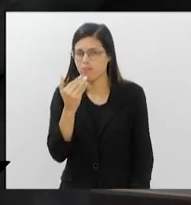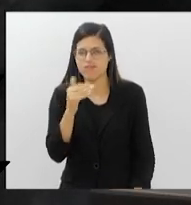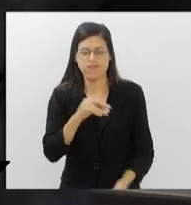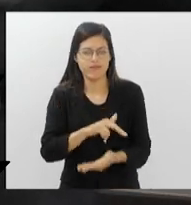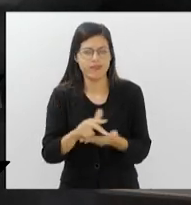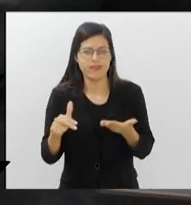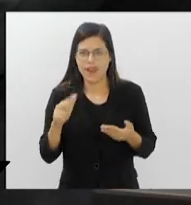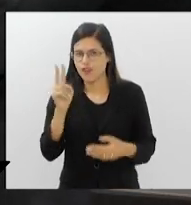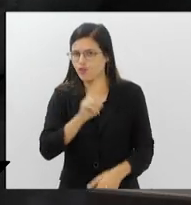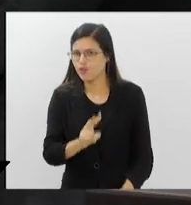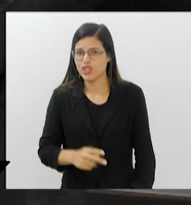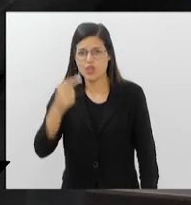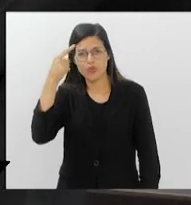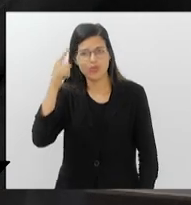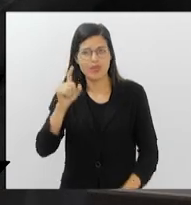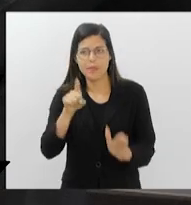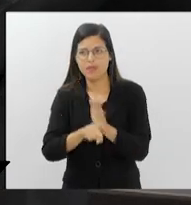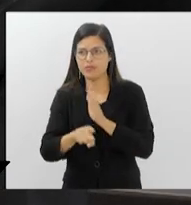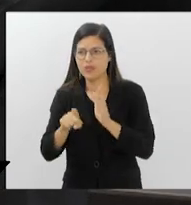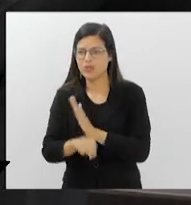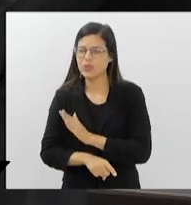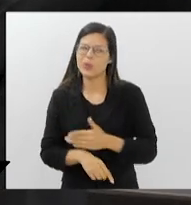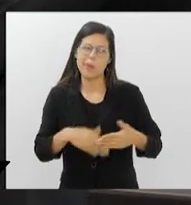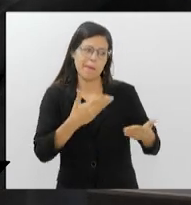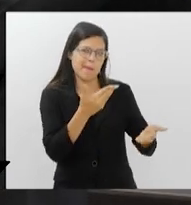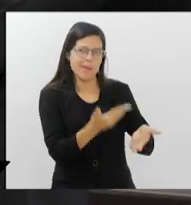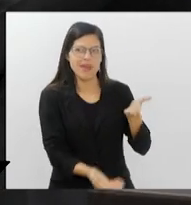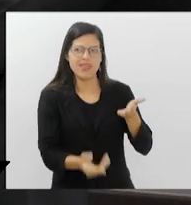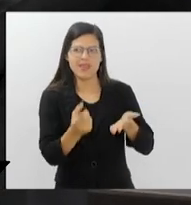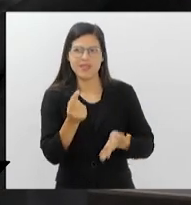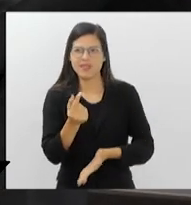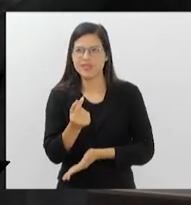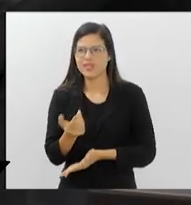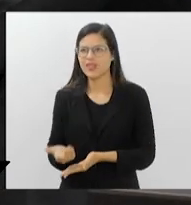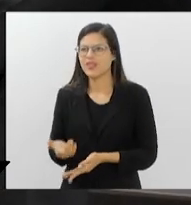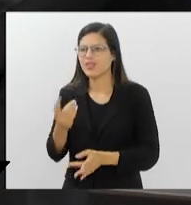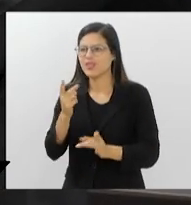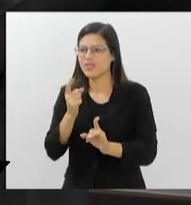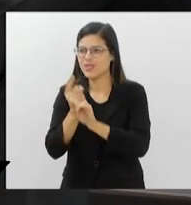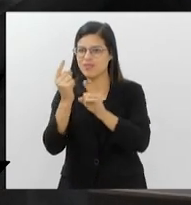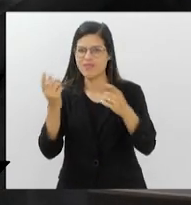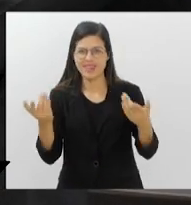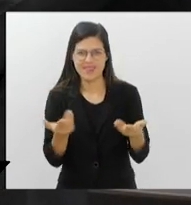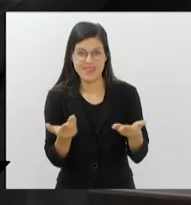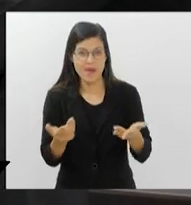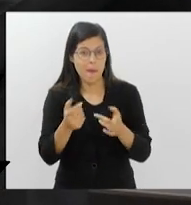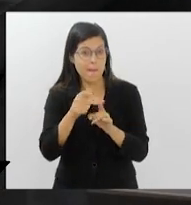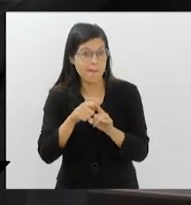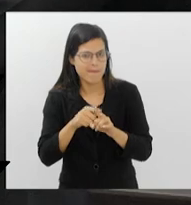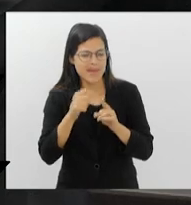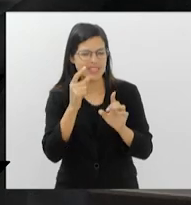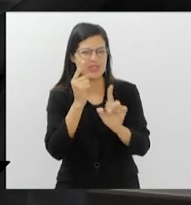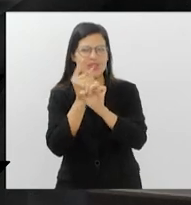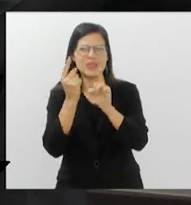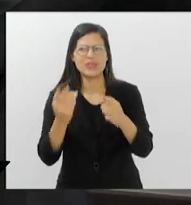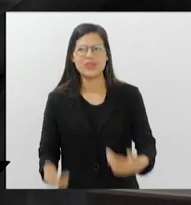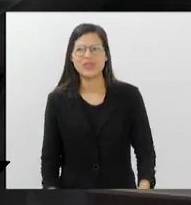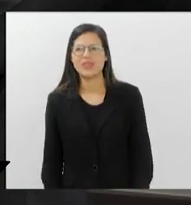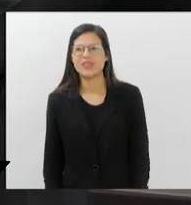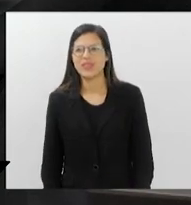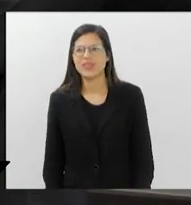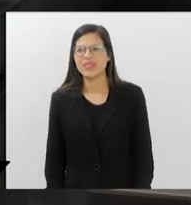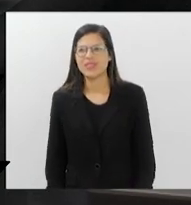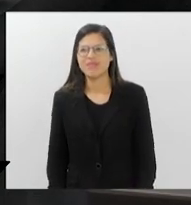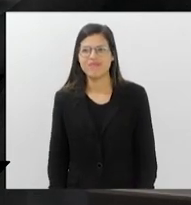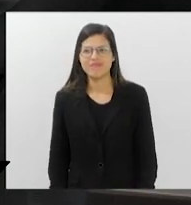Us fruir desse desconto perdeu dinheiro eh descobri agora faz pouco mais de um mês trata-se de um mão de porco mas